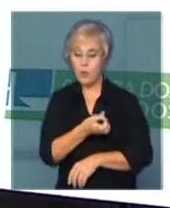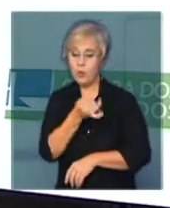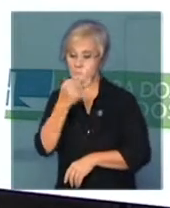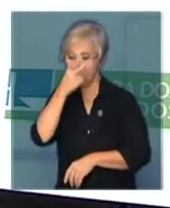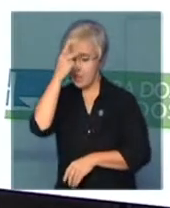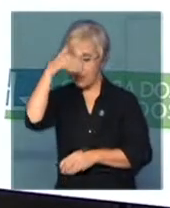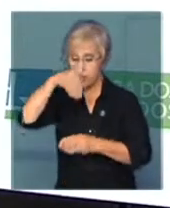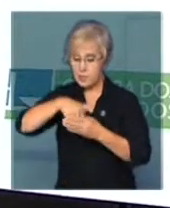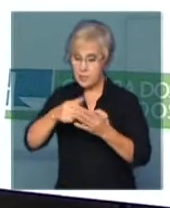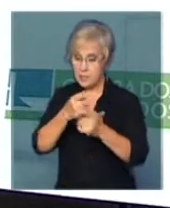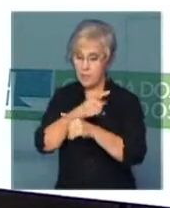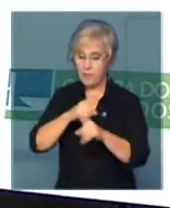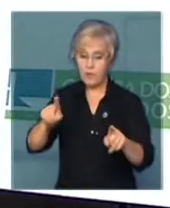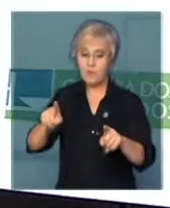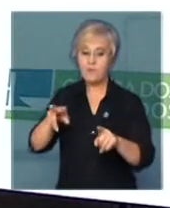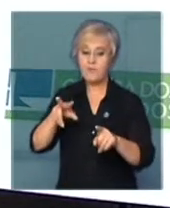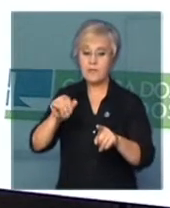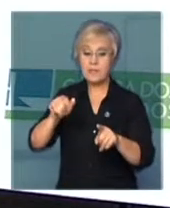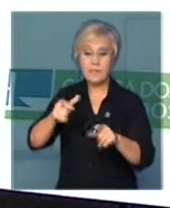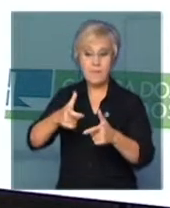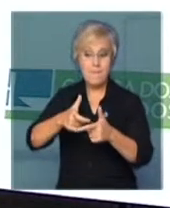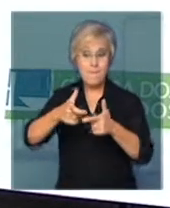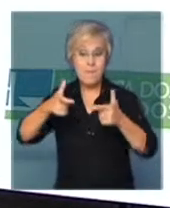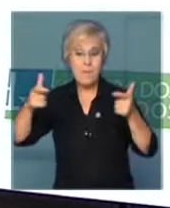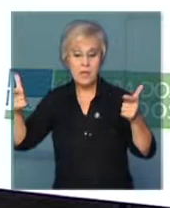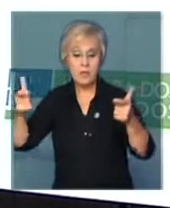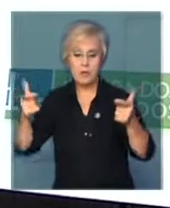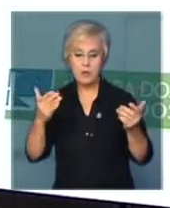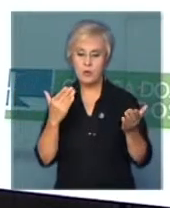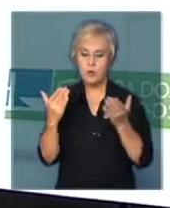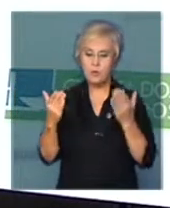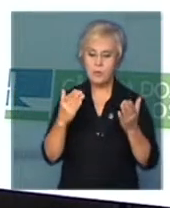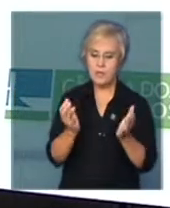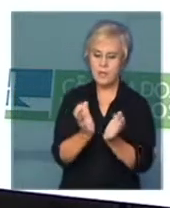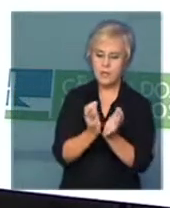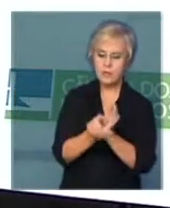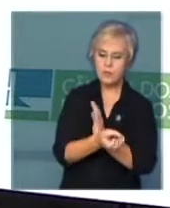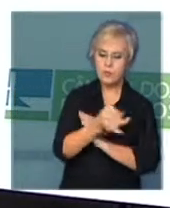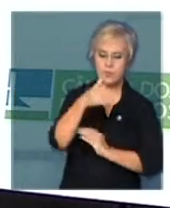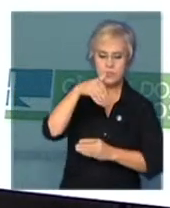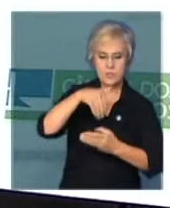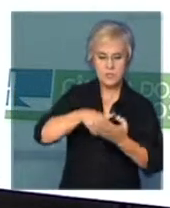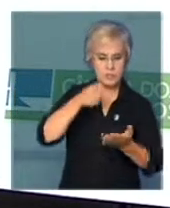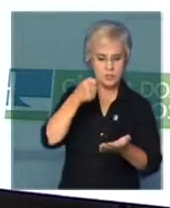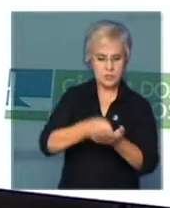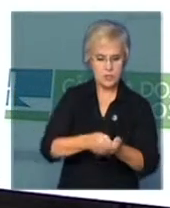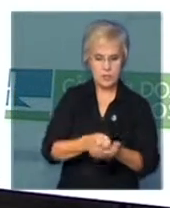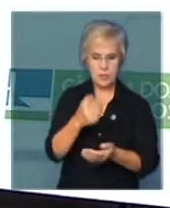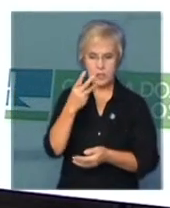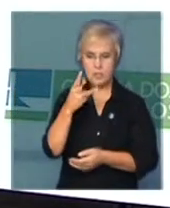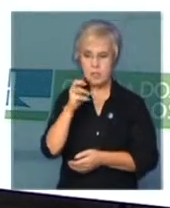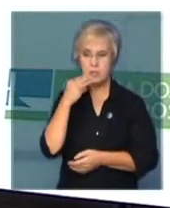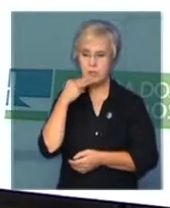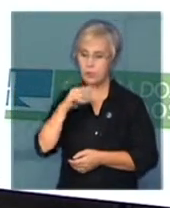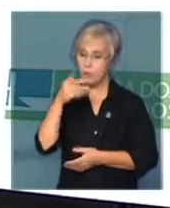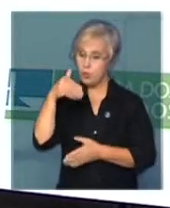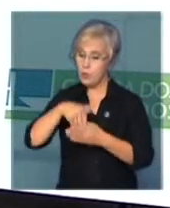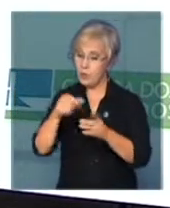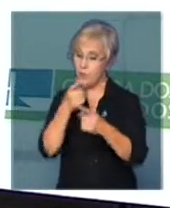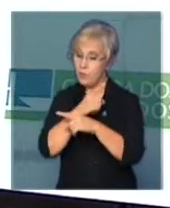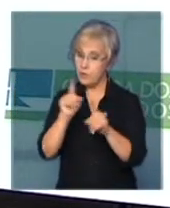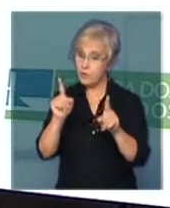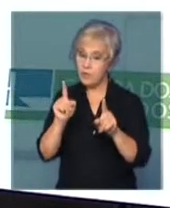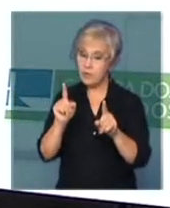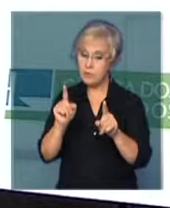votem seja maior do que o número de votos, o que ainda não aconteceu com o voto obrigatório. Se 35 milhões não votaram, quem venceu